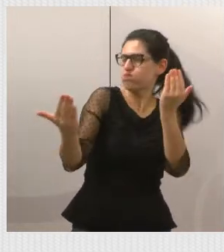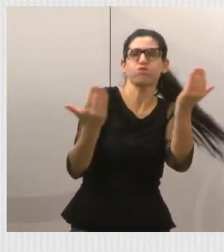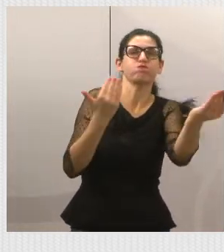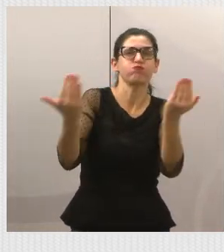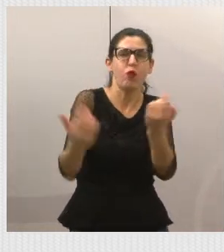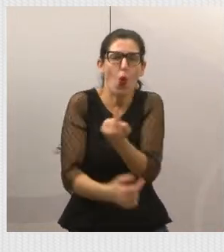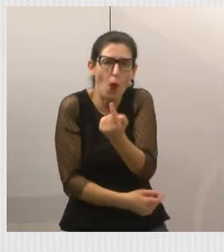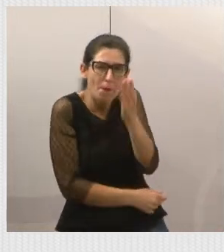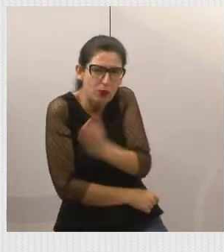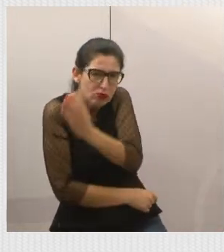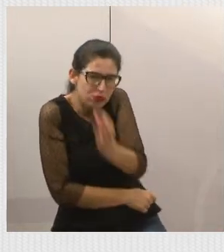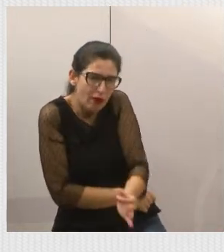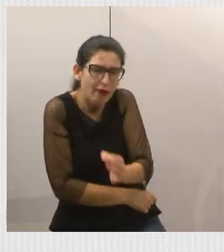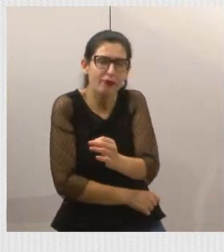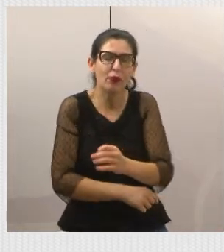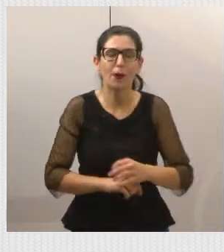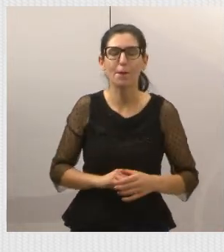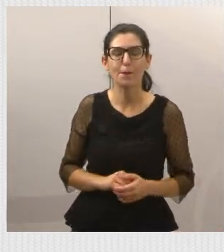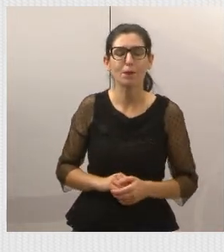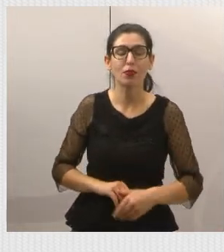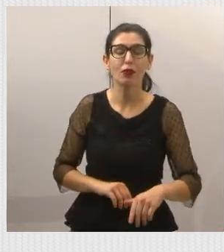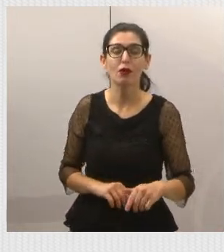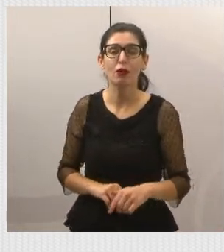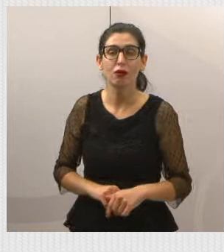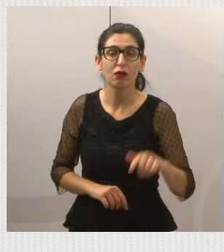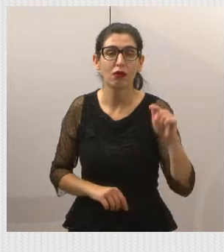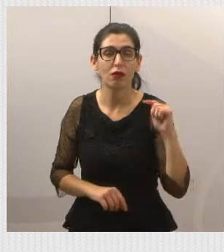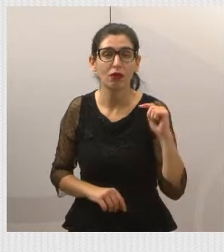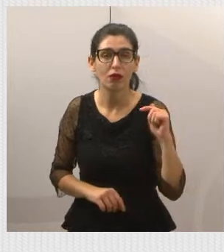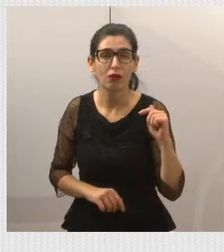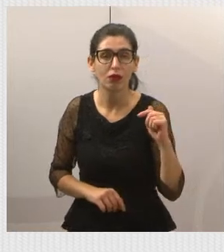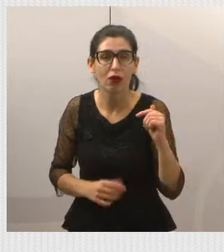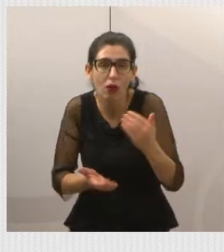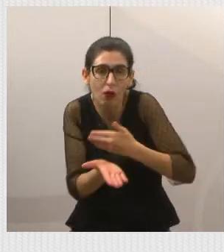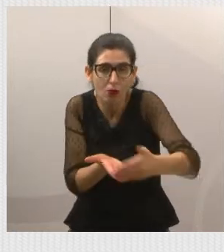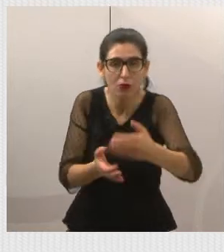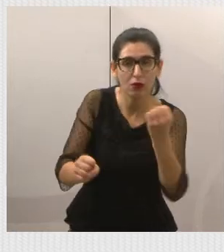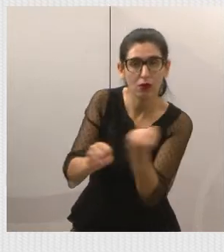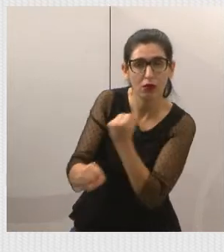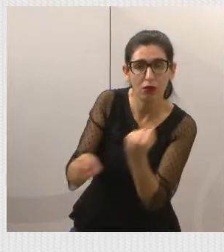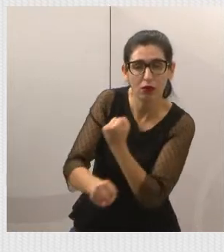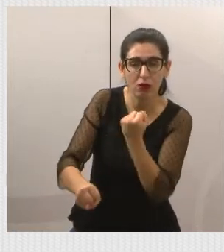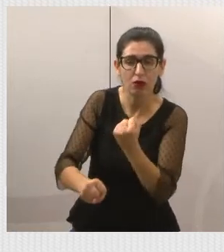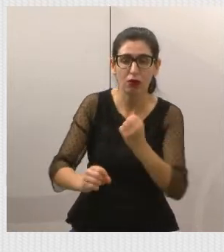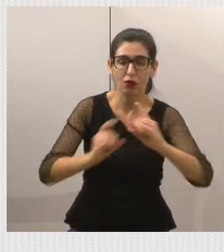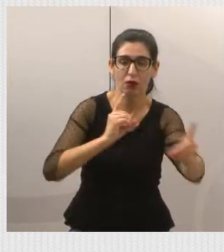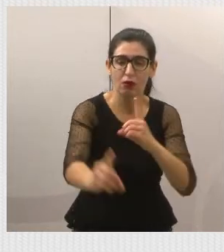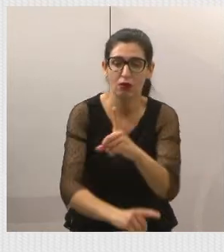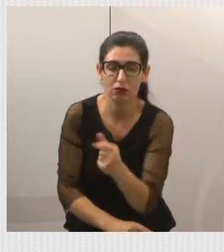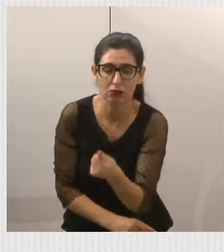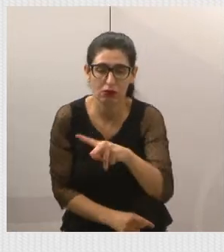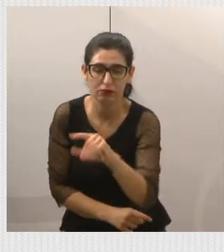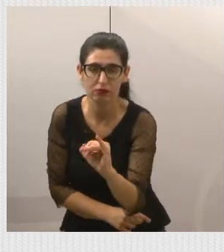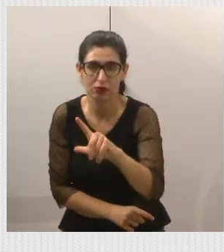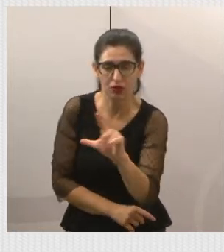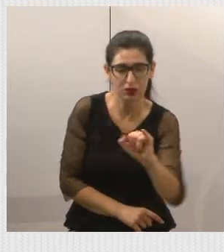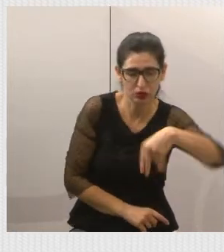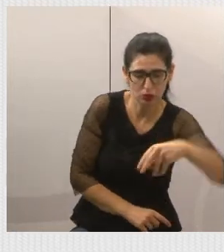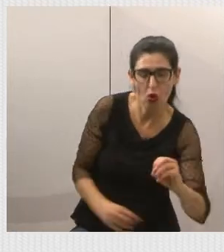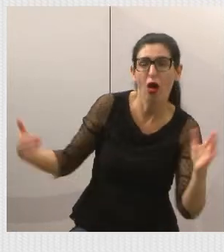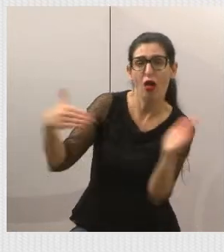de 1%, e a gente tem o início das obras, que é a continuação da Avelino, chegando até o Parque Meia Lua,